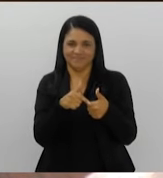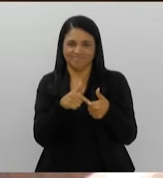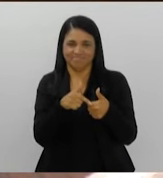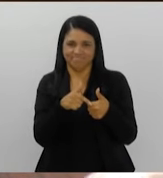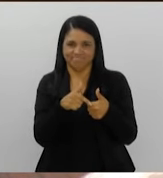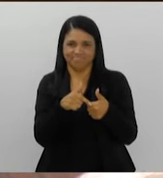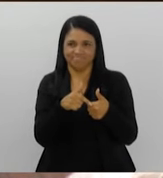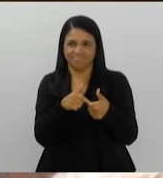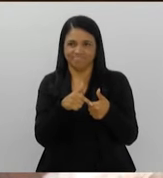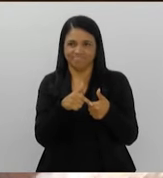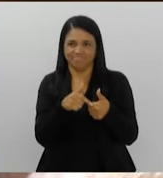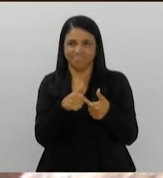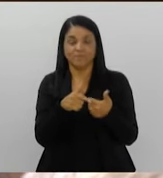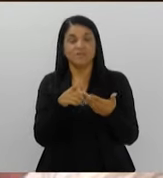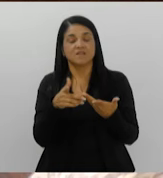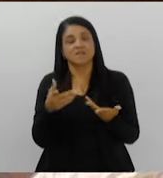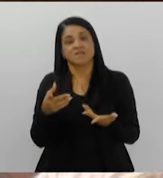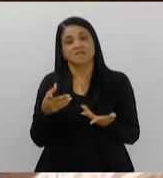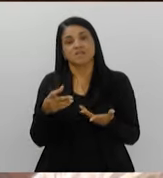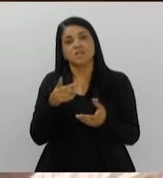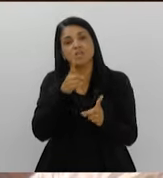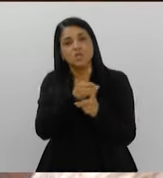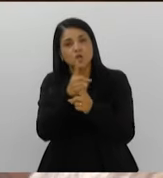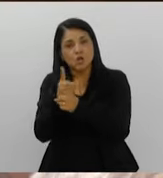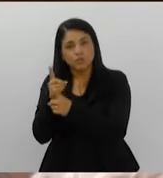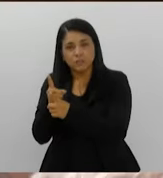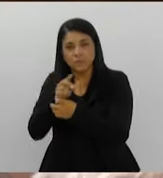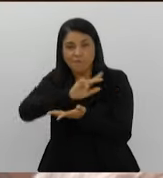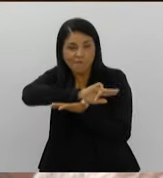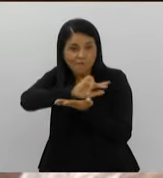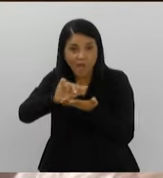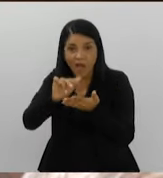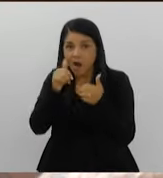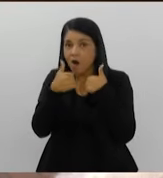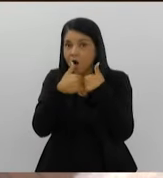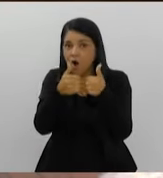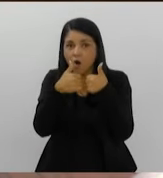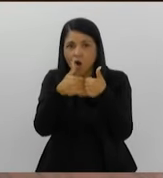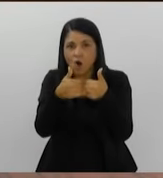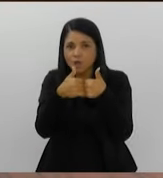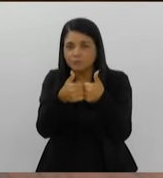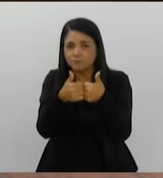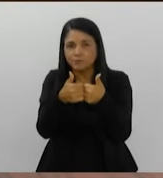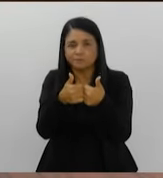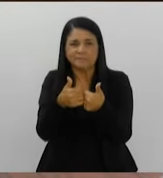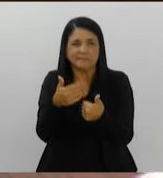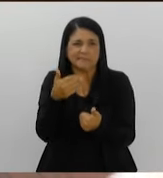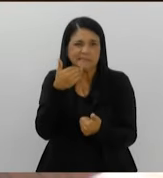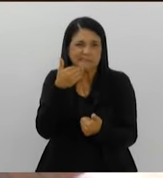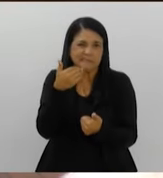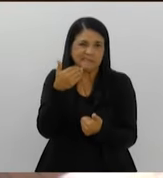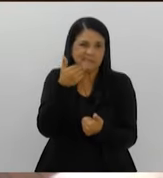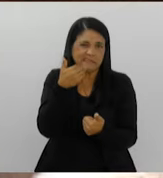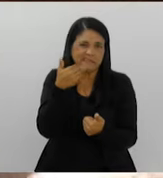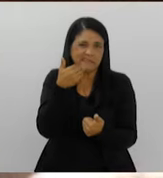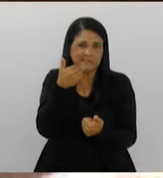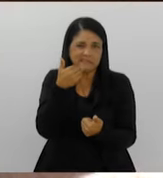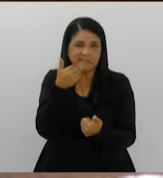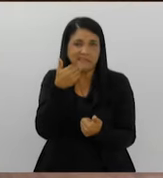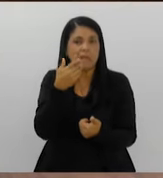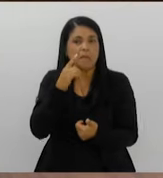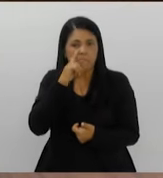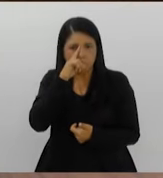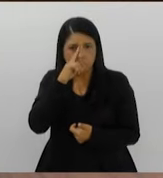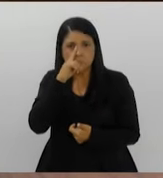Dino. O que nós encontramos são vários ônibus em estados deploráveis, levando risco